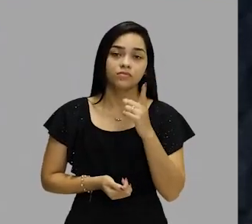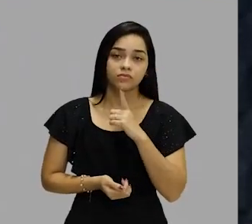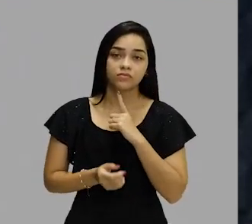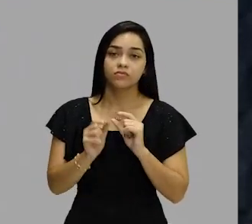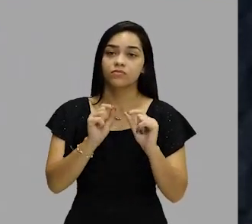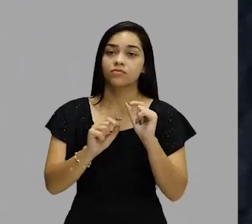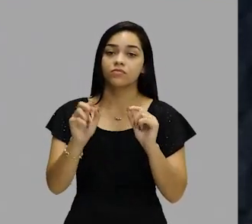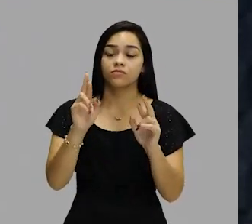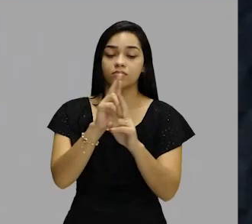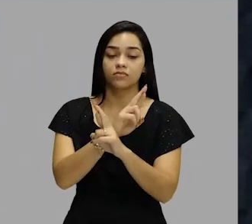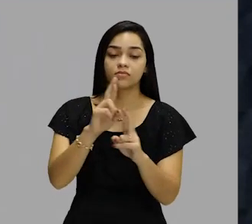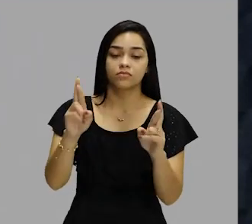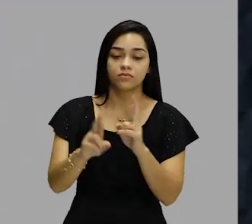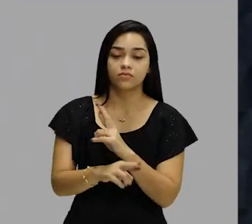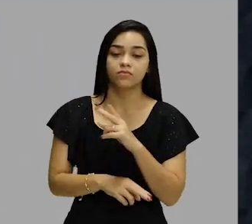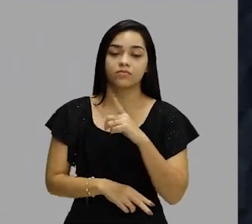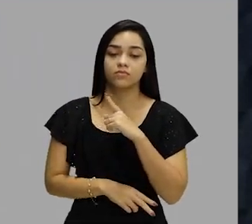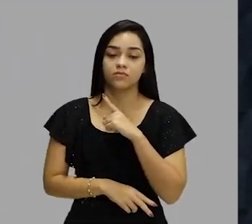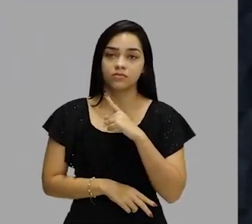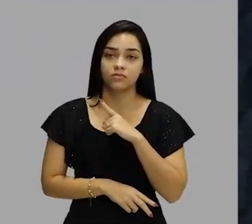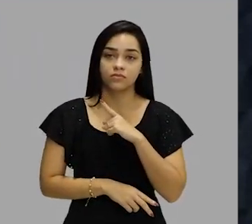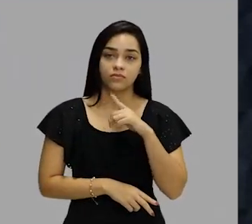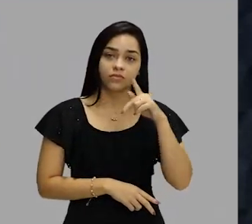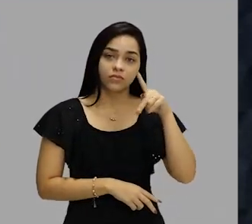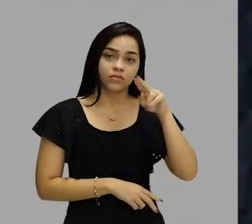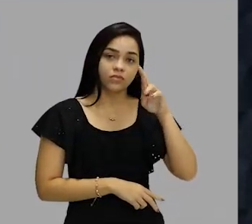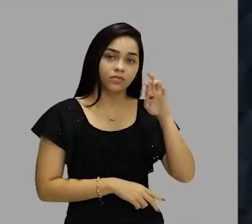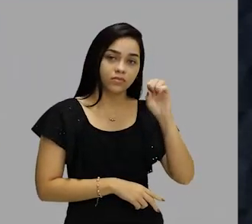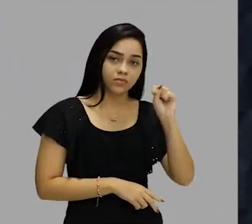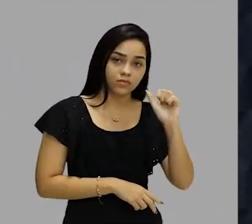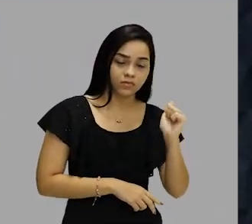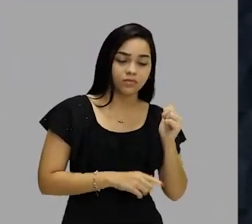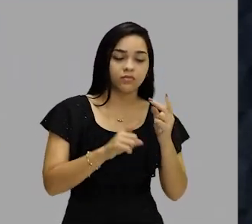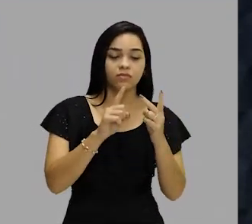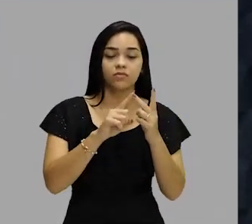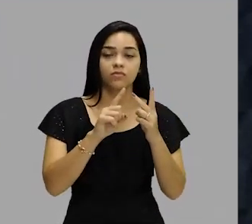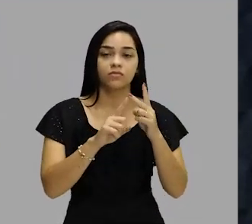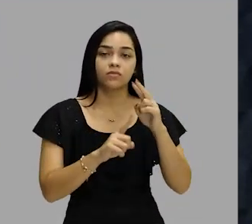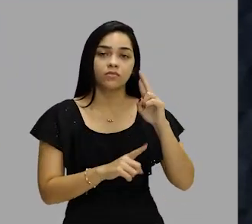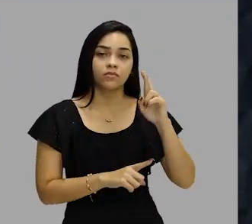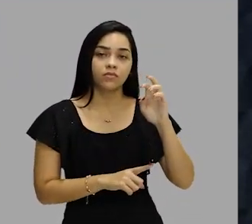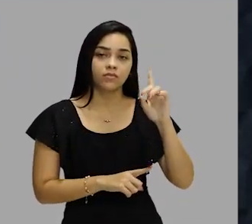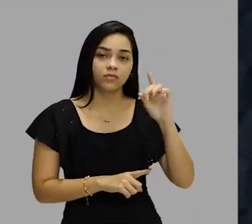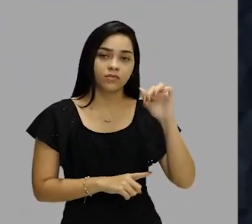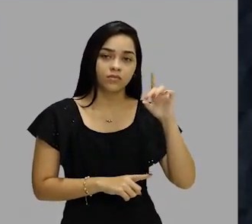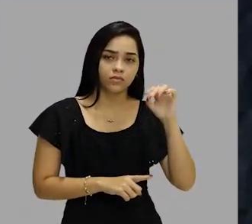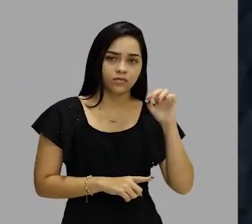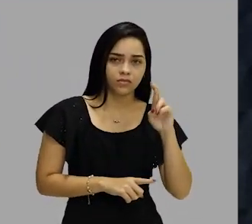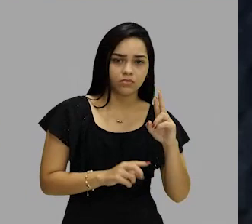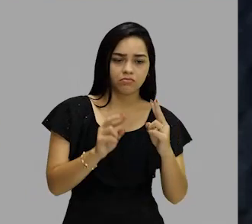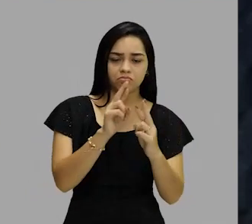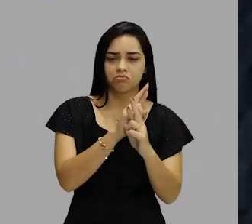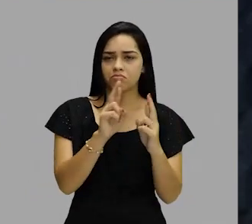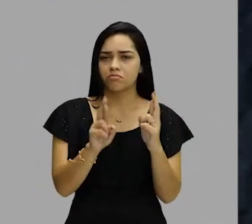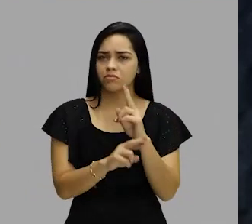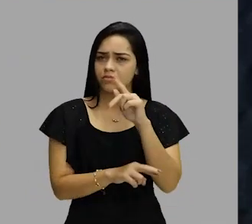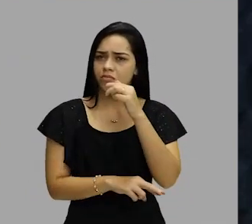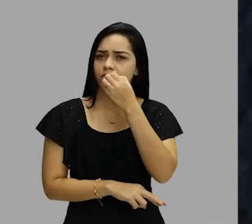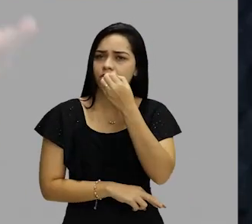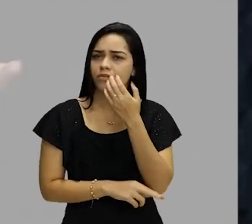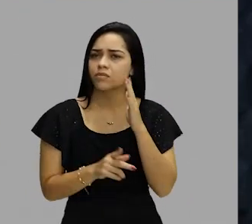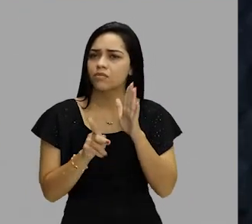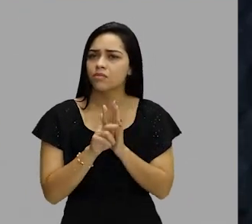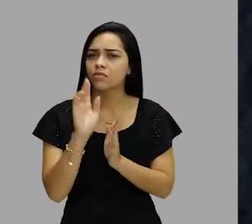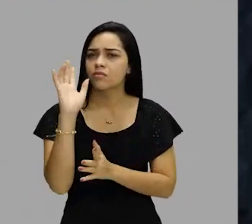a relação que existe entre a presa e o predador. Será que isso é uma relação boa para a natureza? Ter